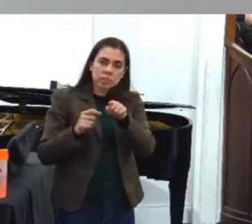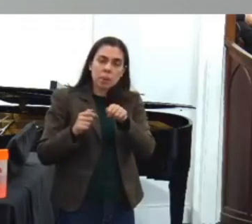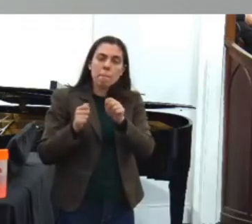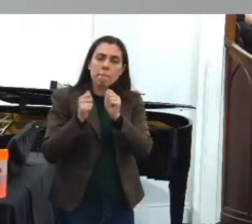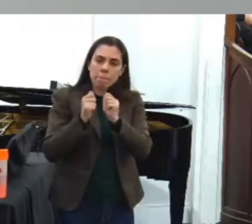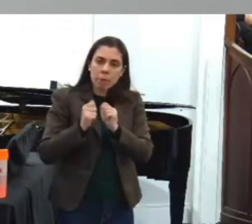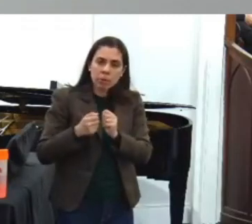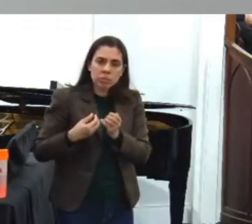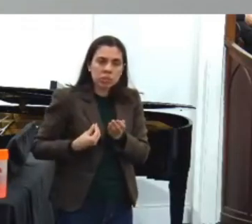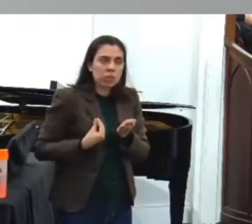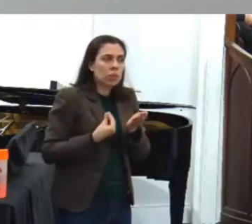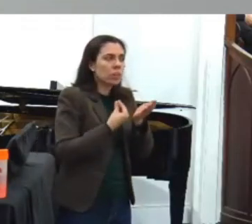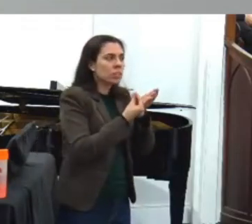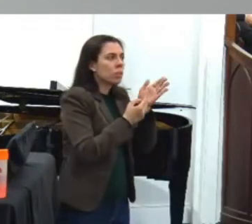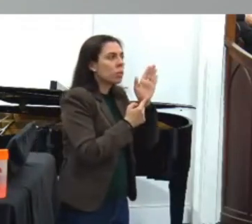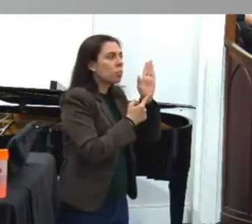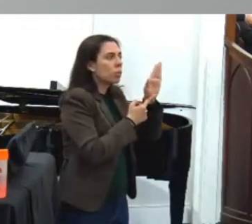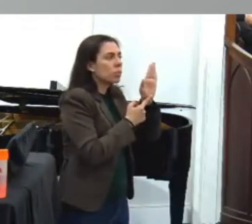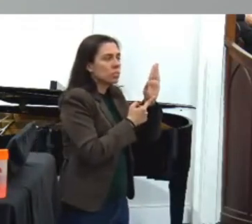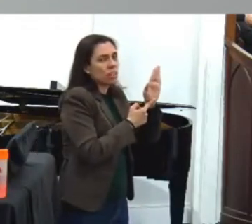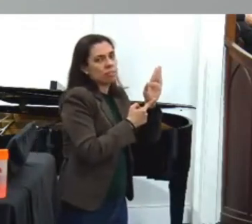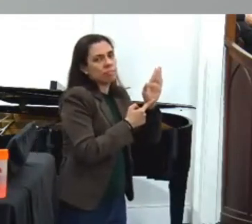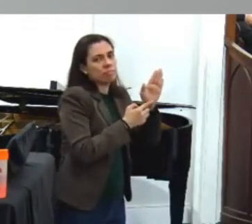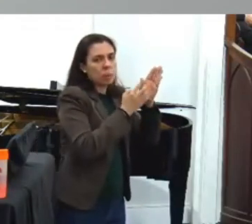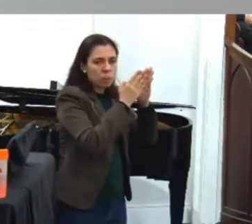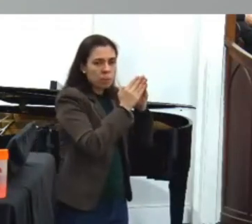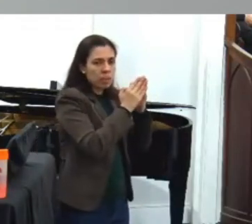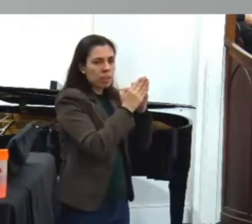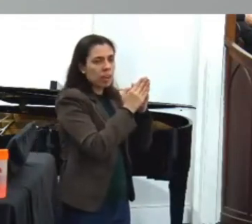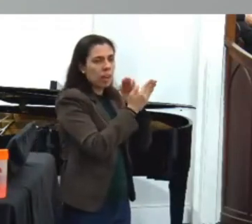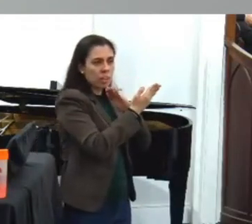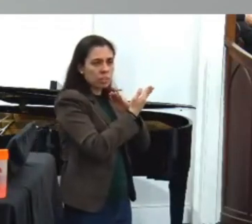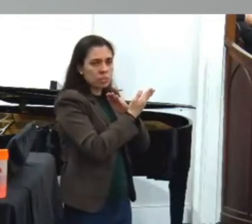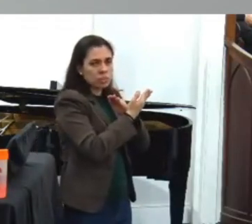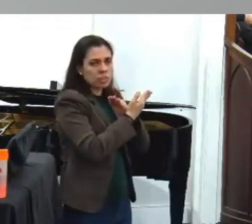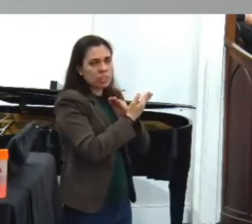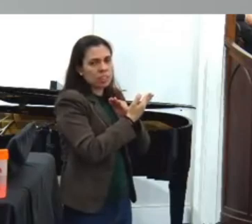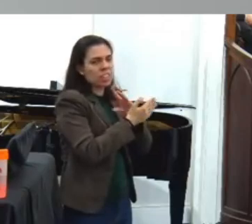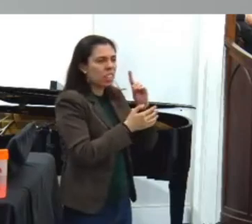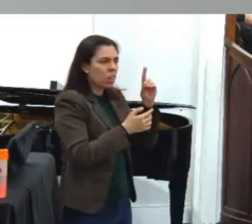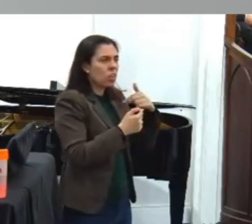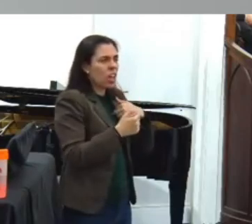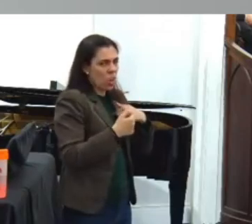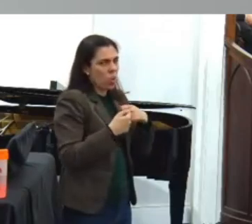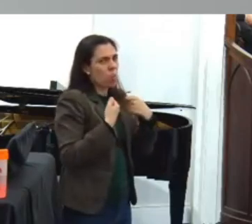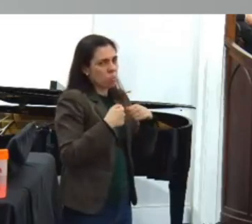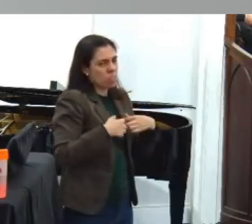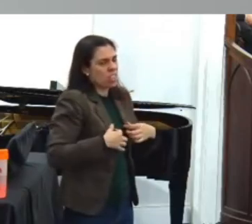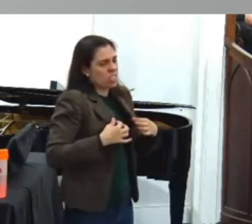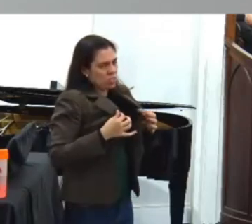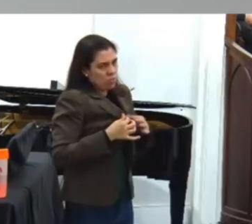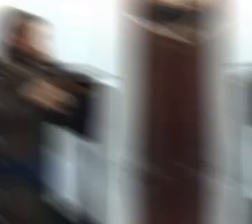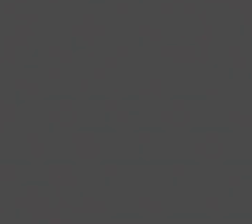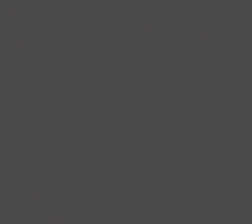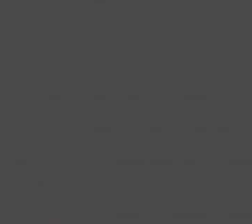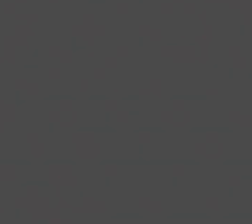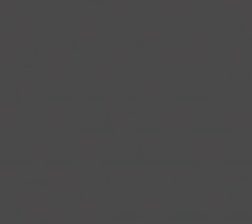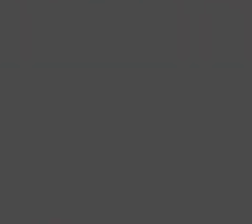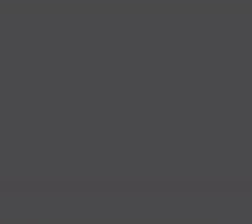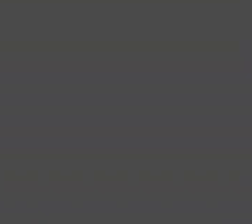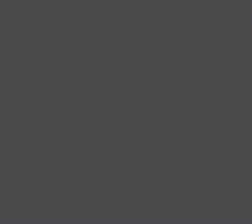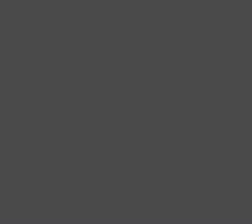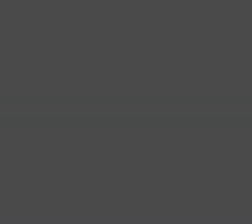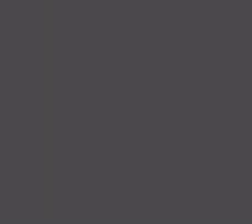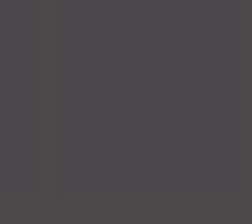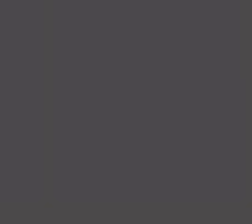e dizer: Senhor, dá-me colírio, vestiduras brancas e ouro refinado.